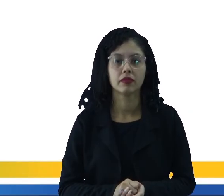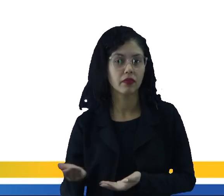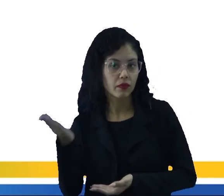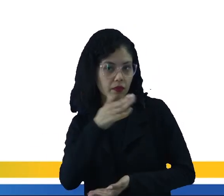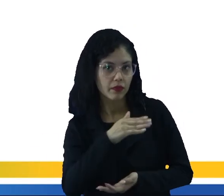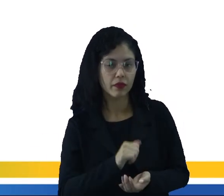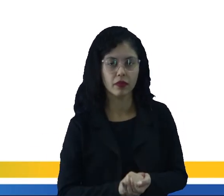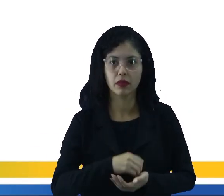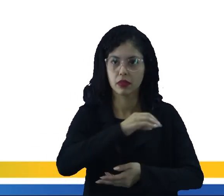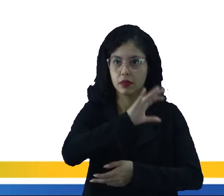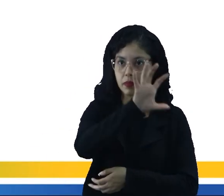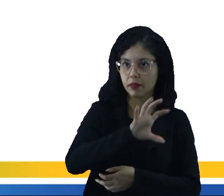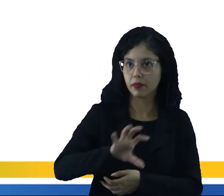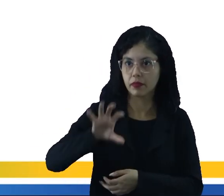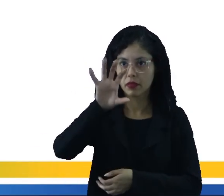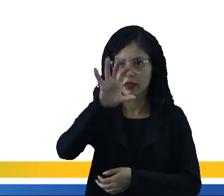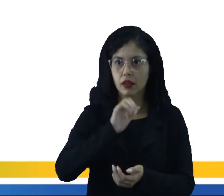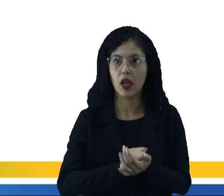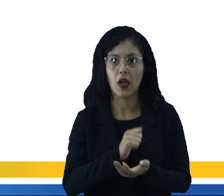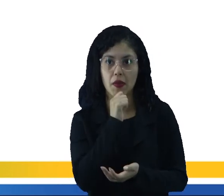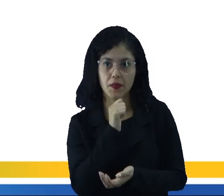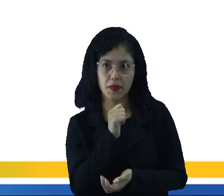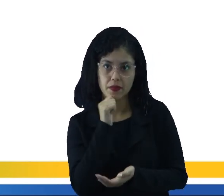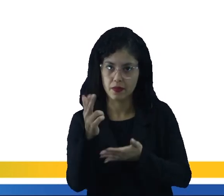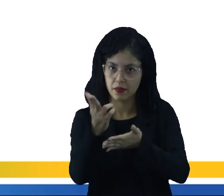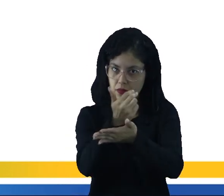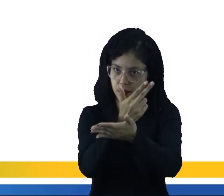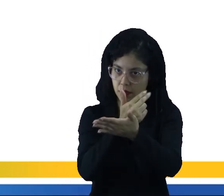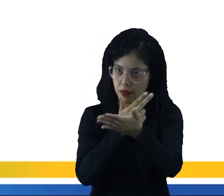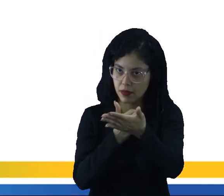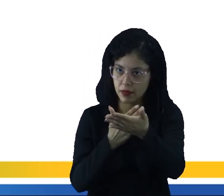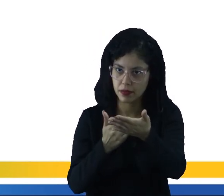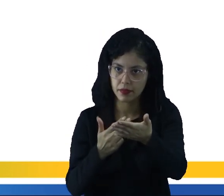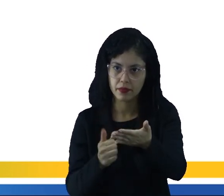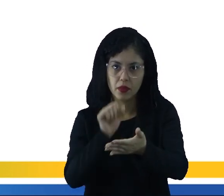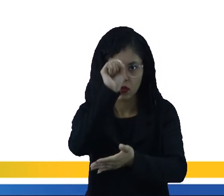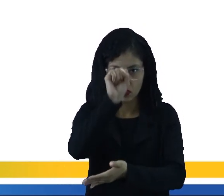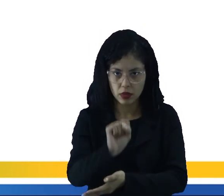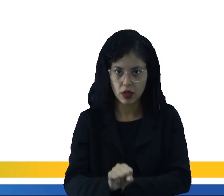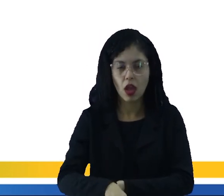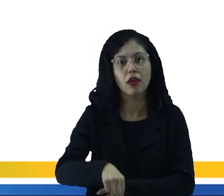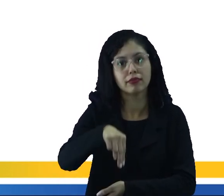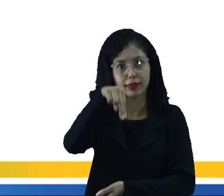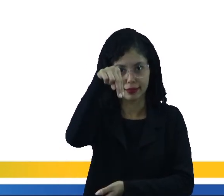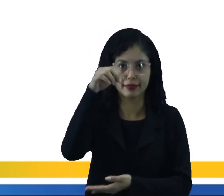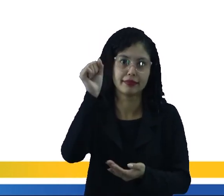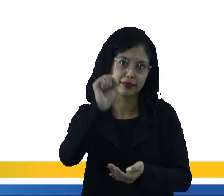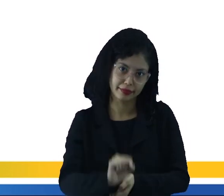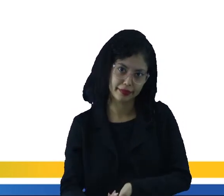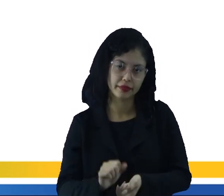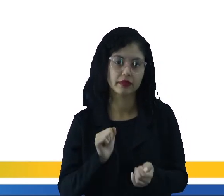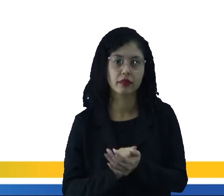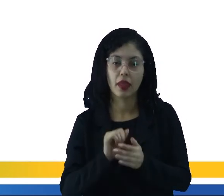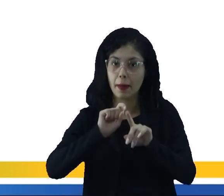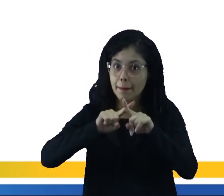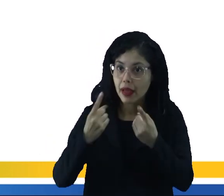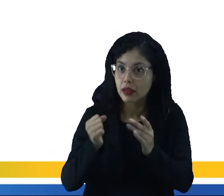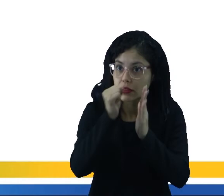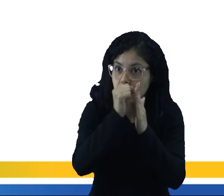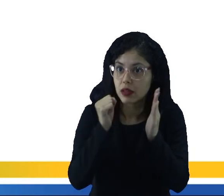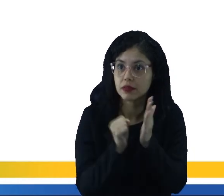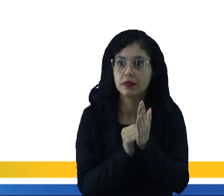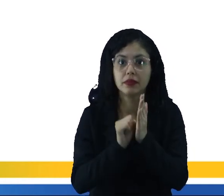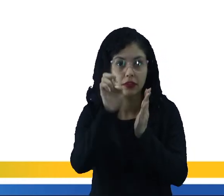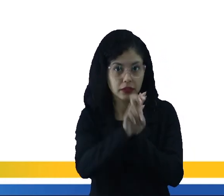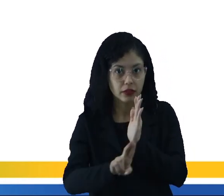Vamos lá então? Os mapas árabes ainda desenhavam o sul em cima e o norte embaixo, mas no século XIII